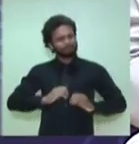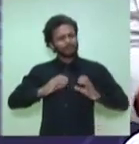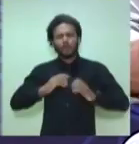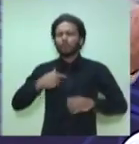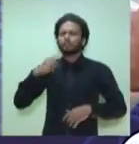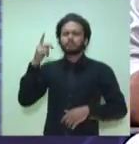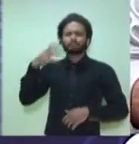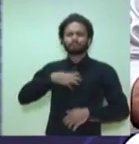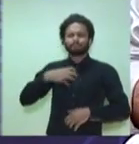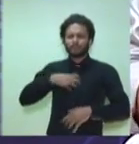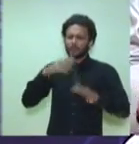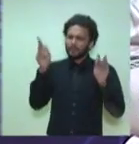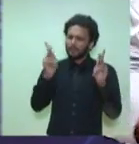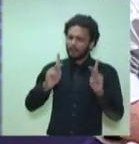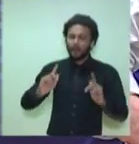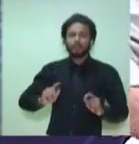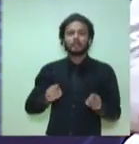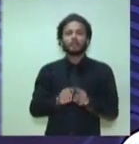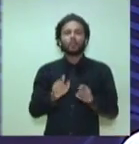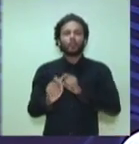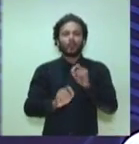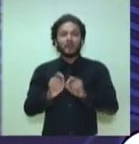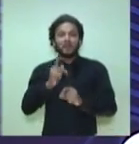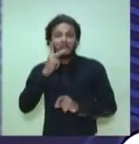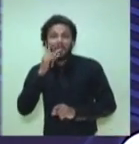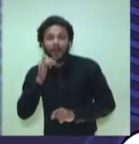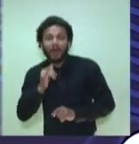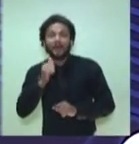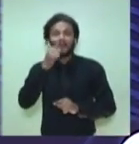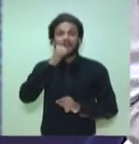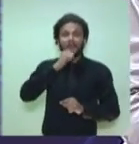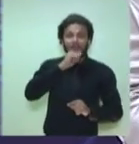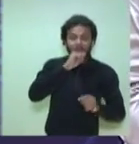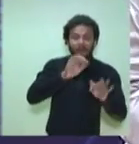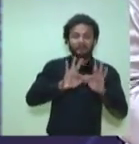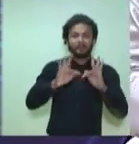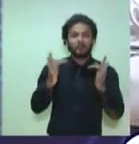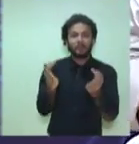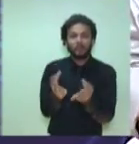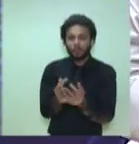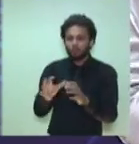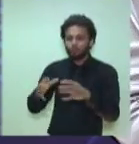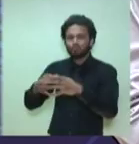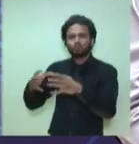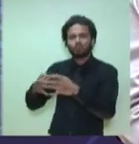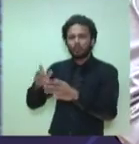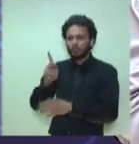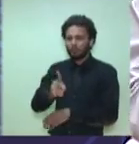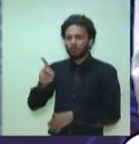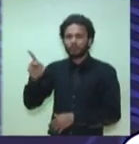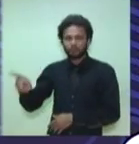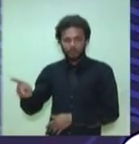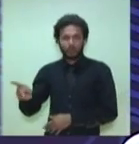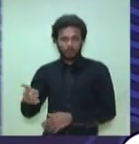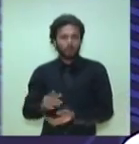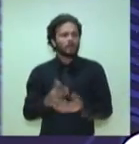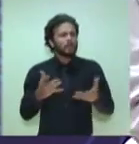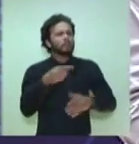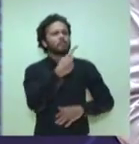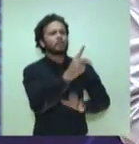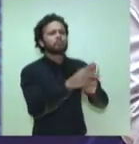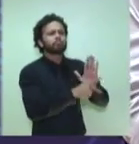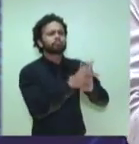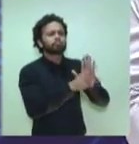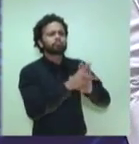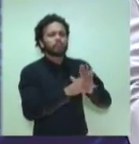pais, de alunos, da nossa equipe técnica, dos nossos professores. Queria saber seus planos para a